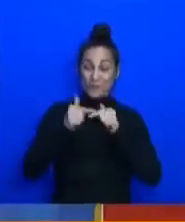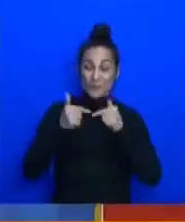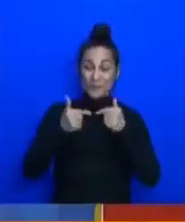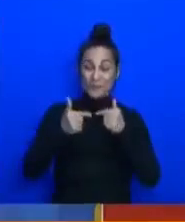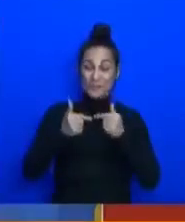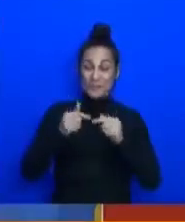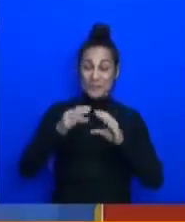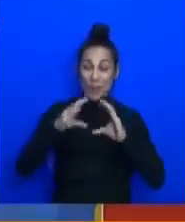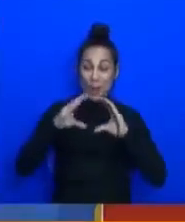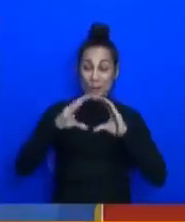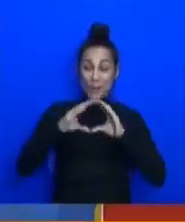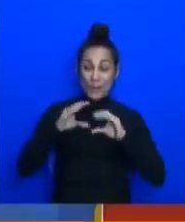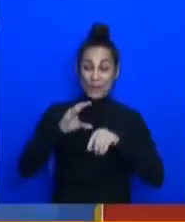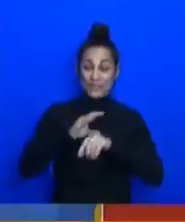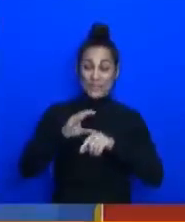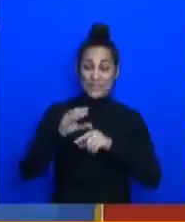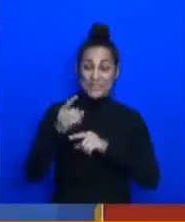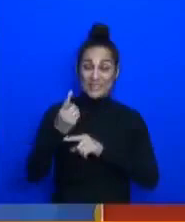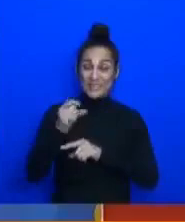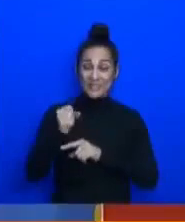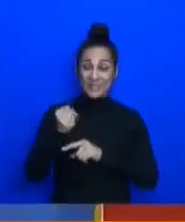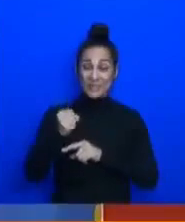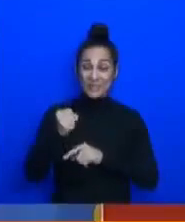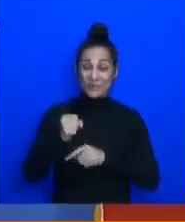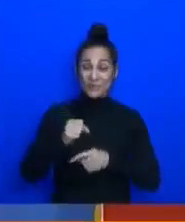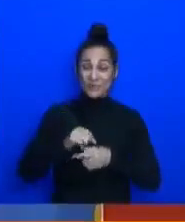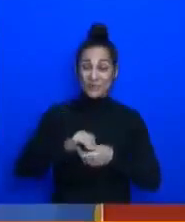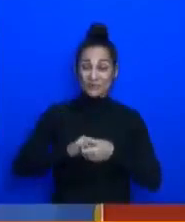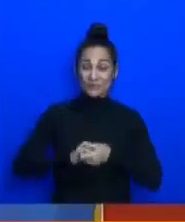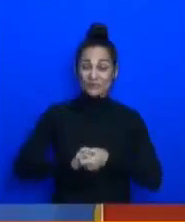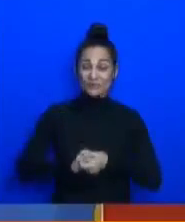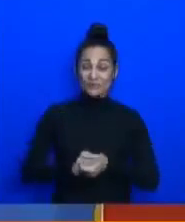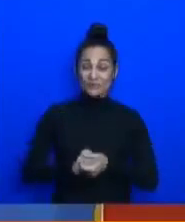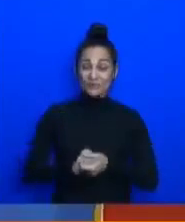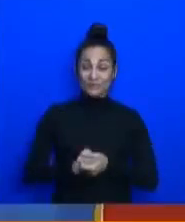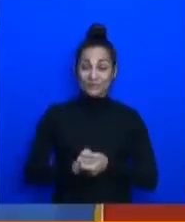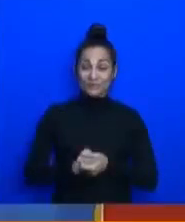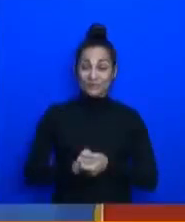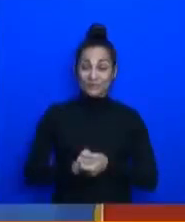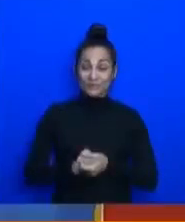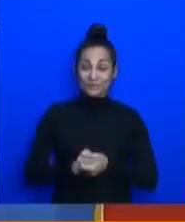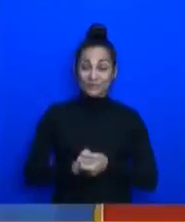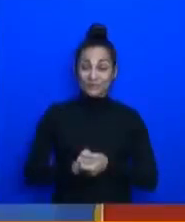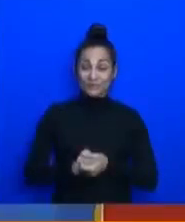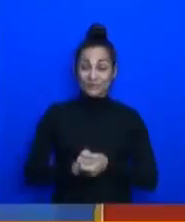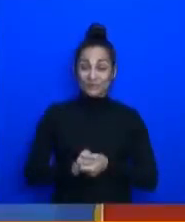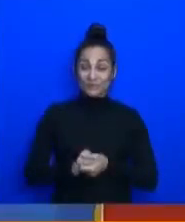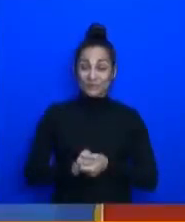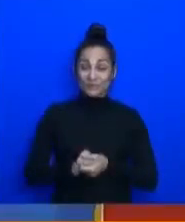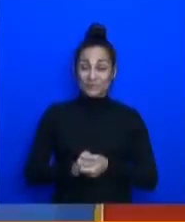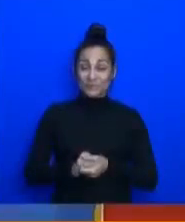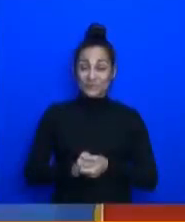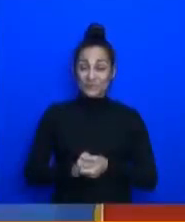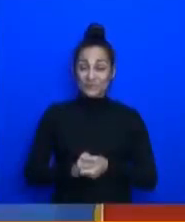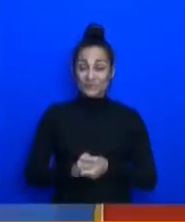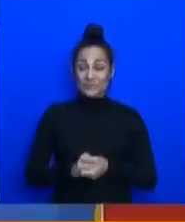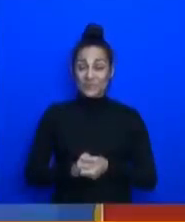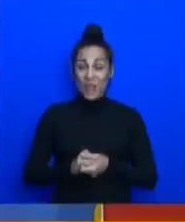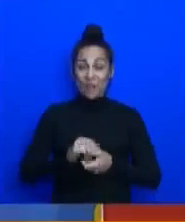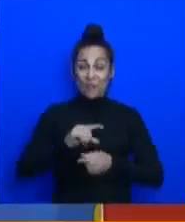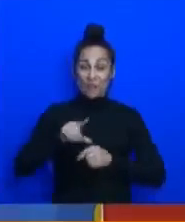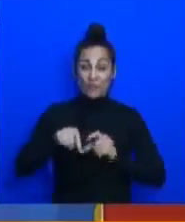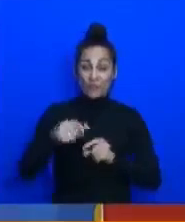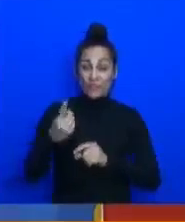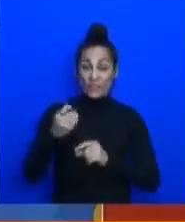sorte. Bola cinza, 18. Cinza, número 18. Foram sorteados 10 números,